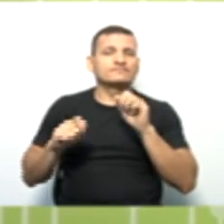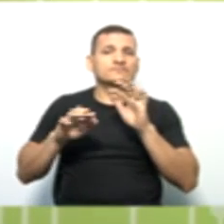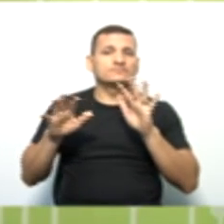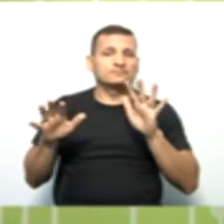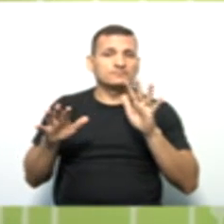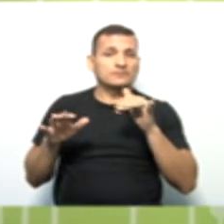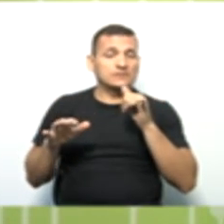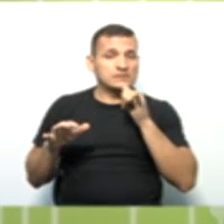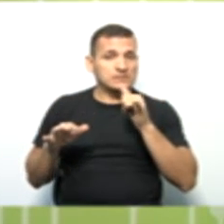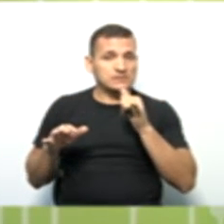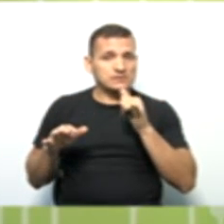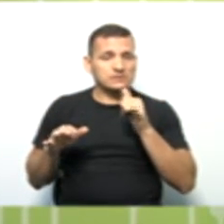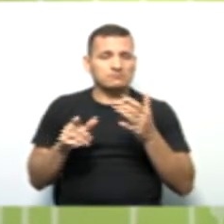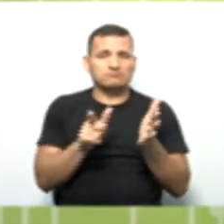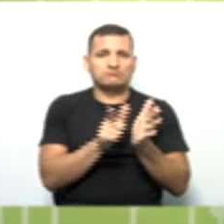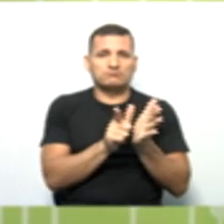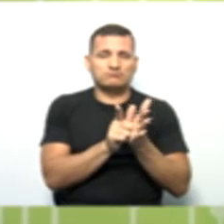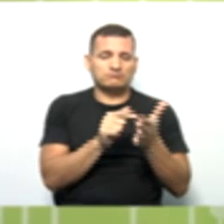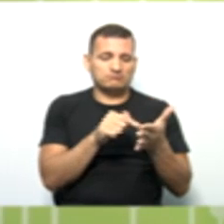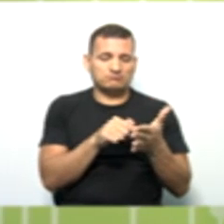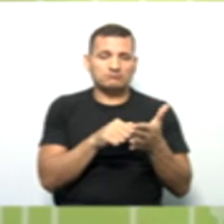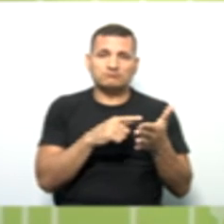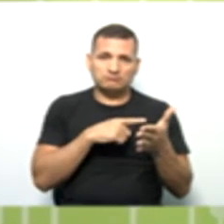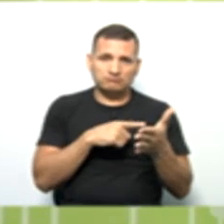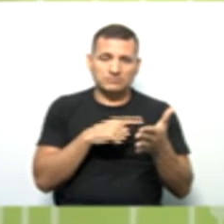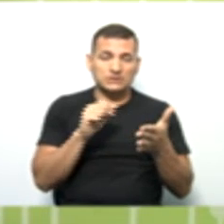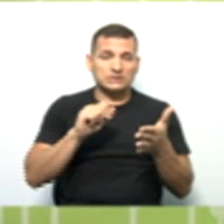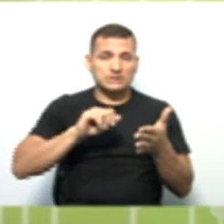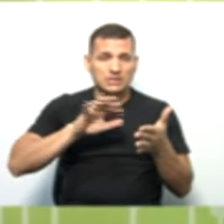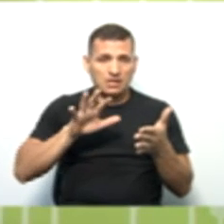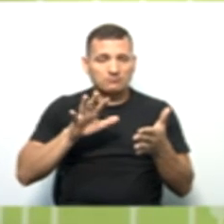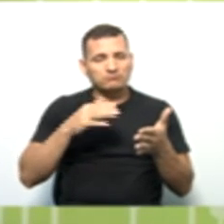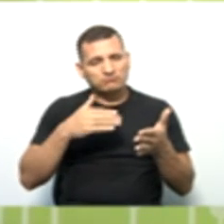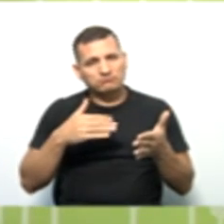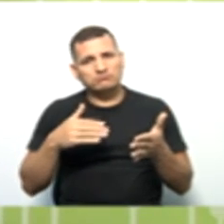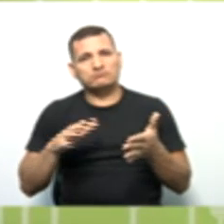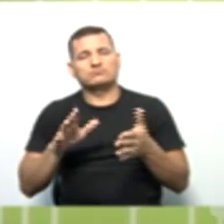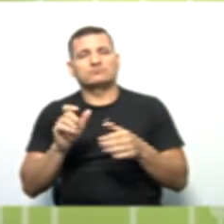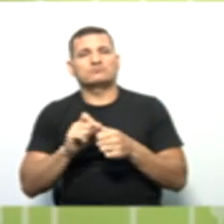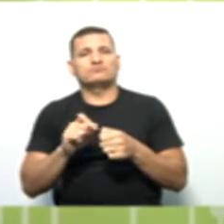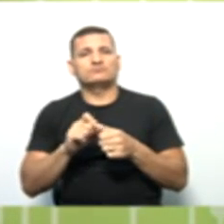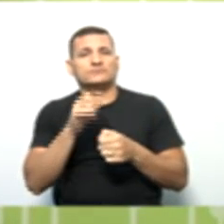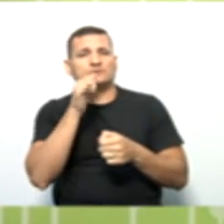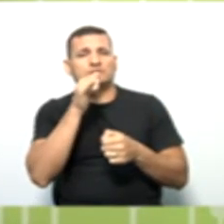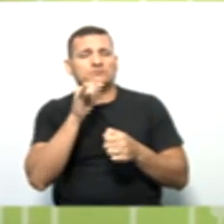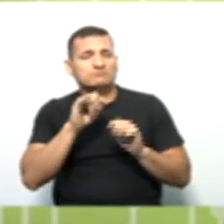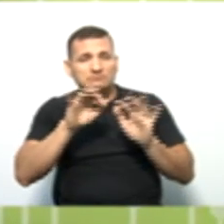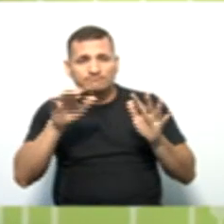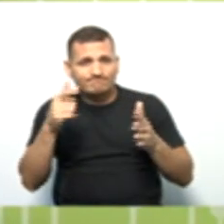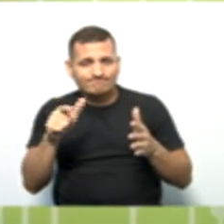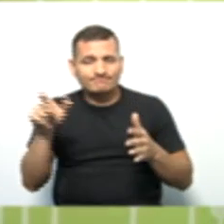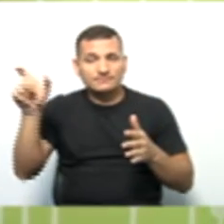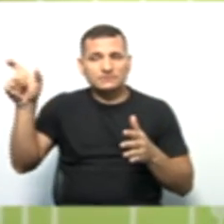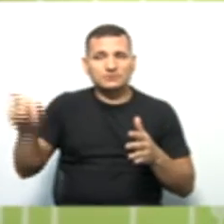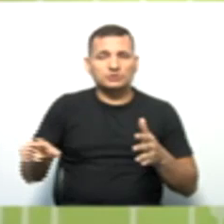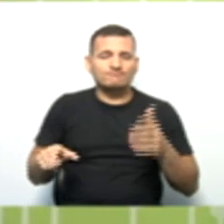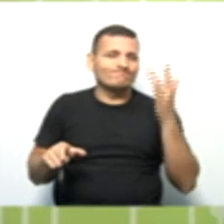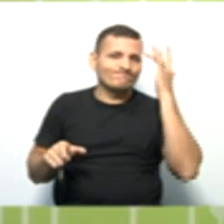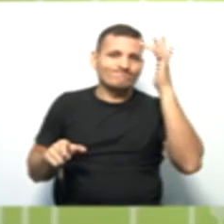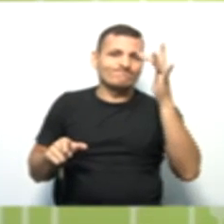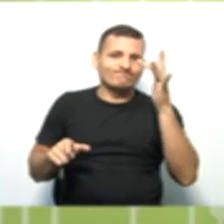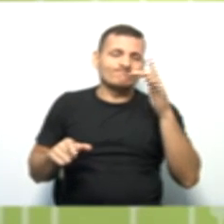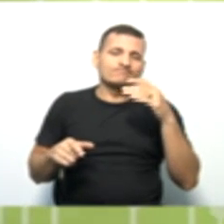está claro, está no papel, está no projeto, vamos fazer. Se não está claro, o cliente não sabe direito, aí a gente também